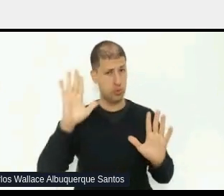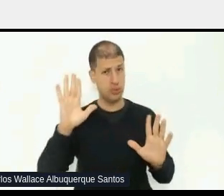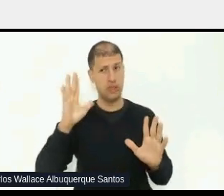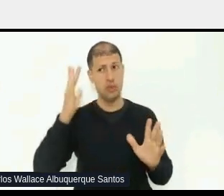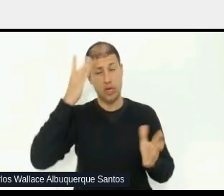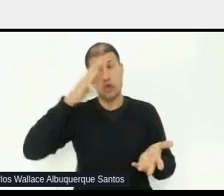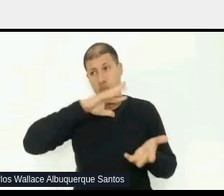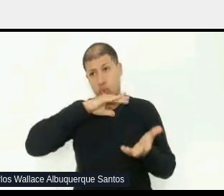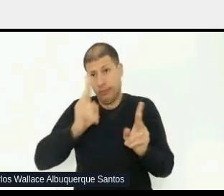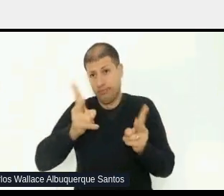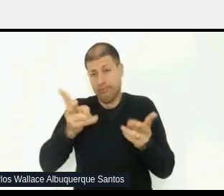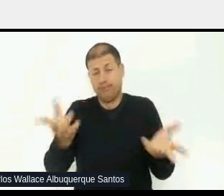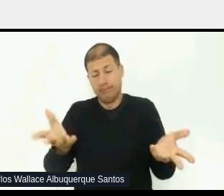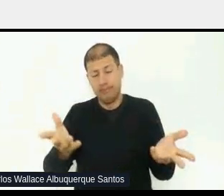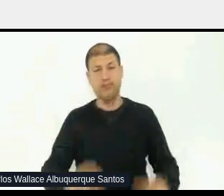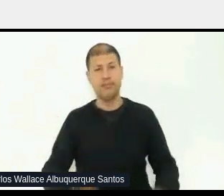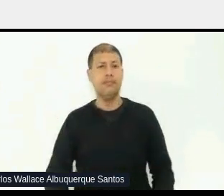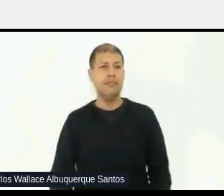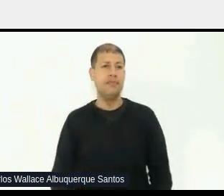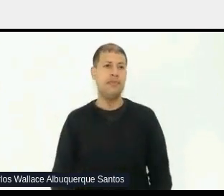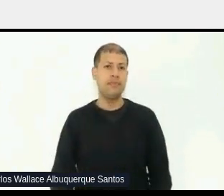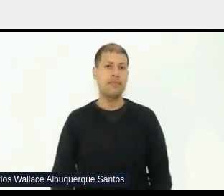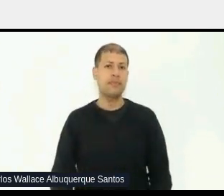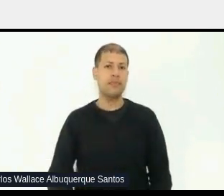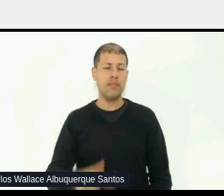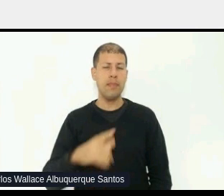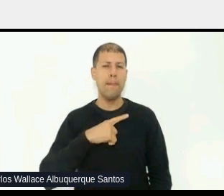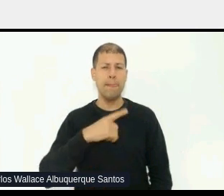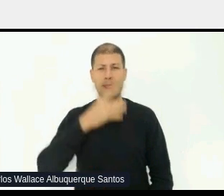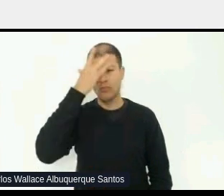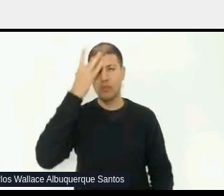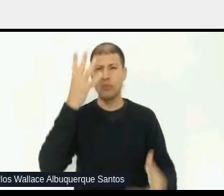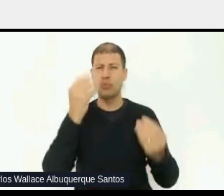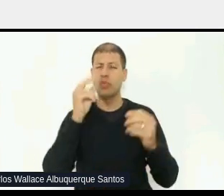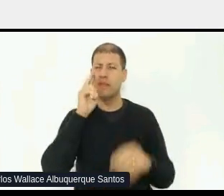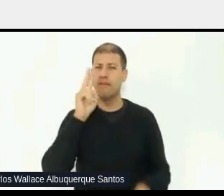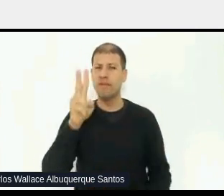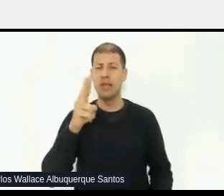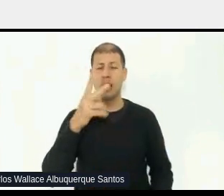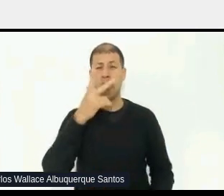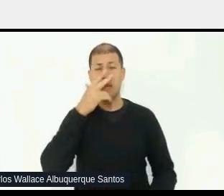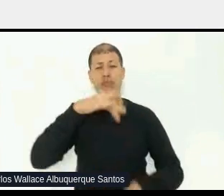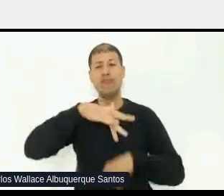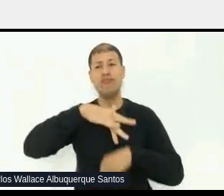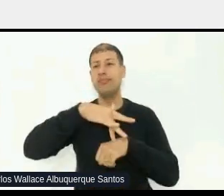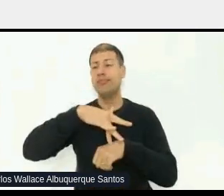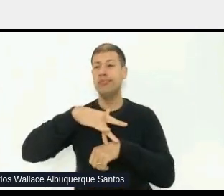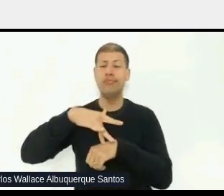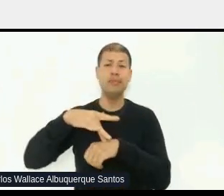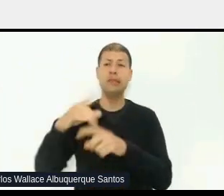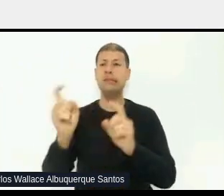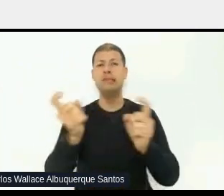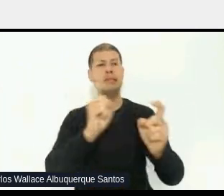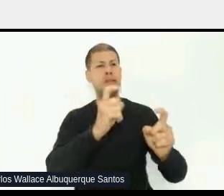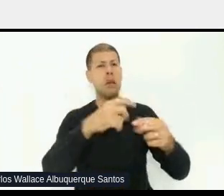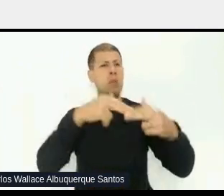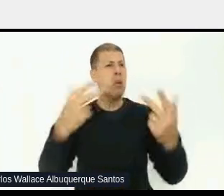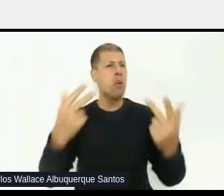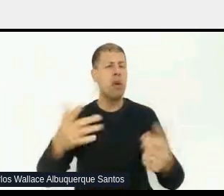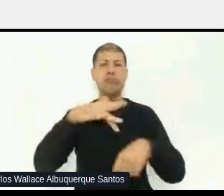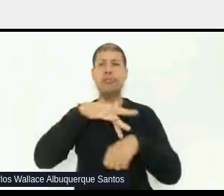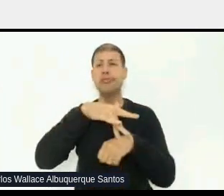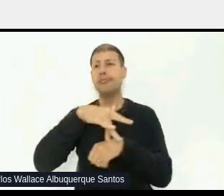ainda, mas ainda tem muita gente que vê como indiferença as discussões relacionadas à diversidade e